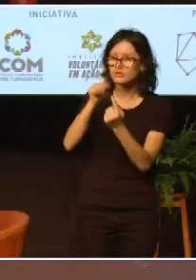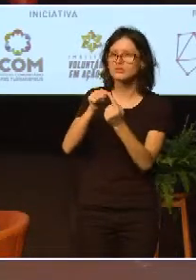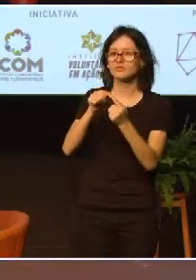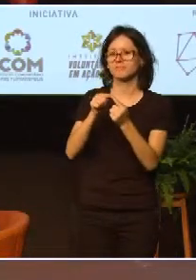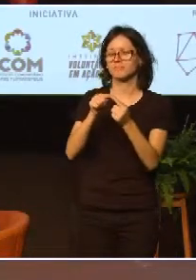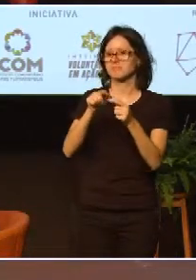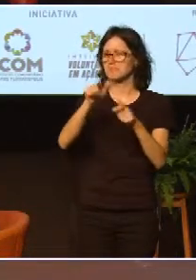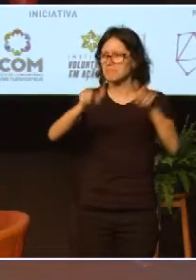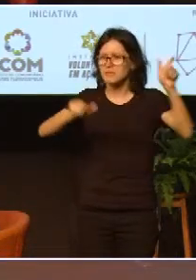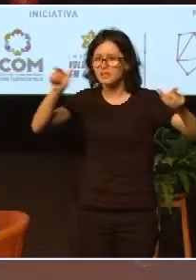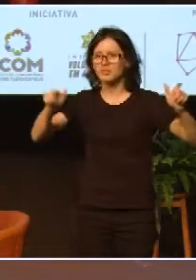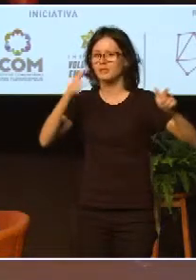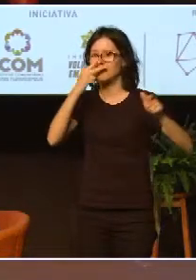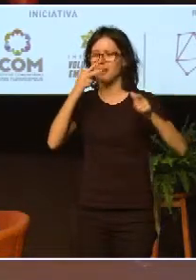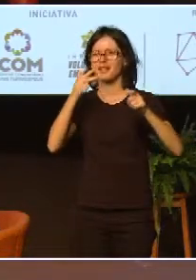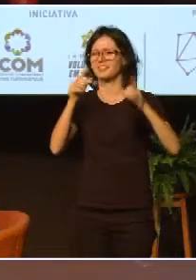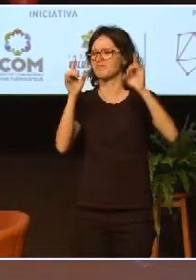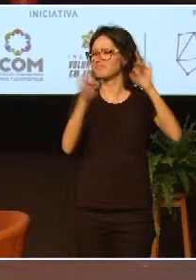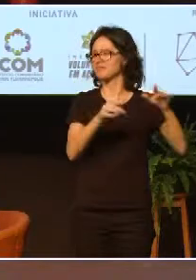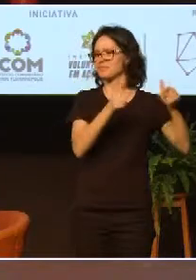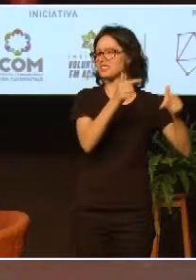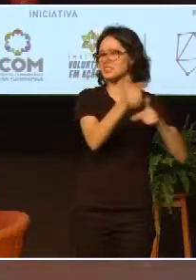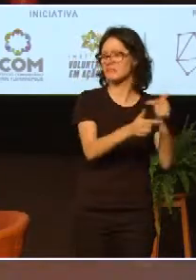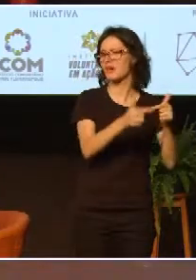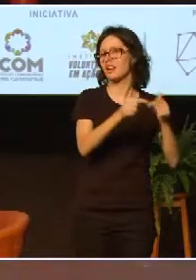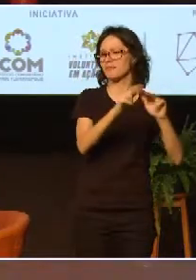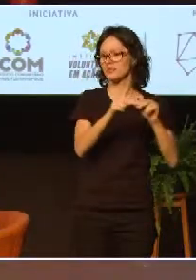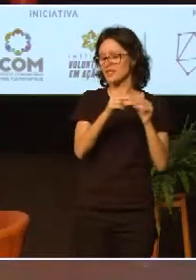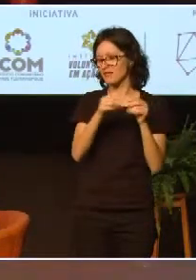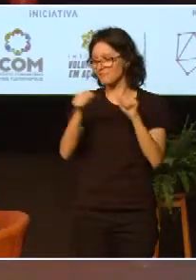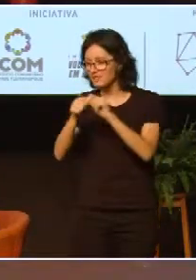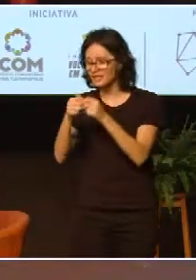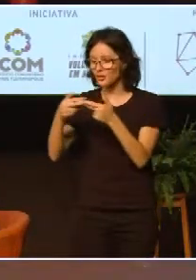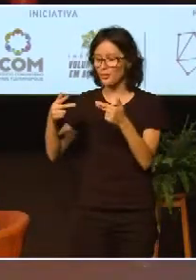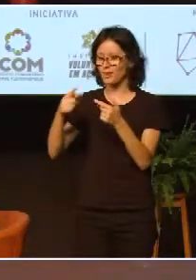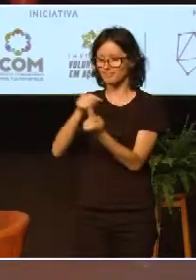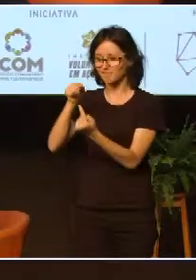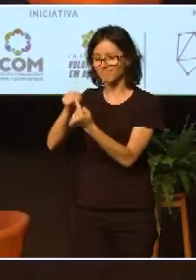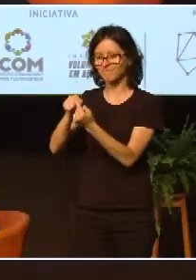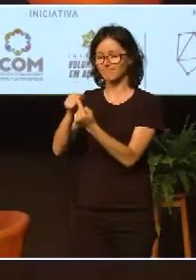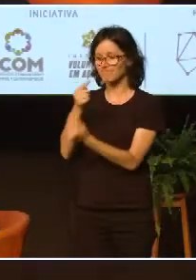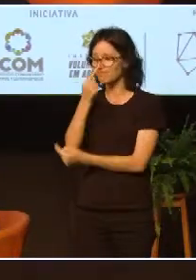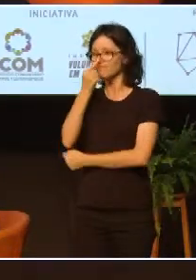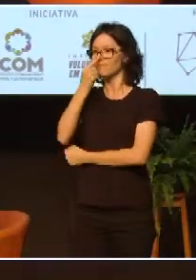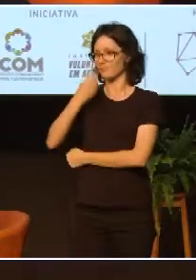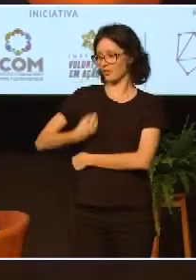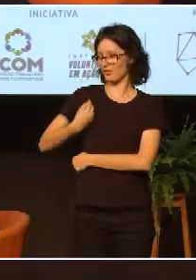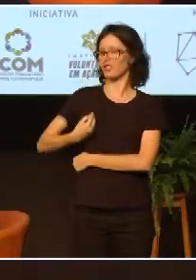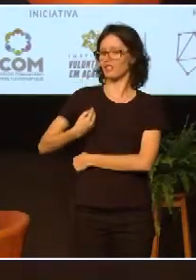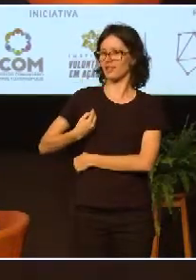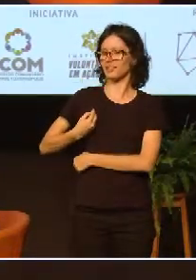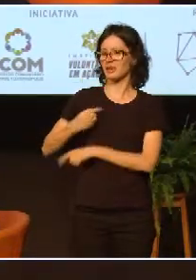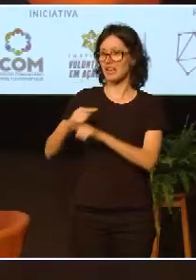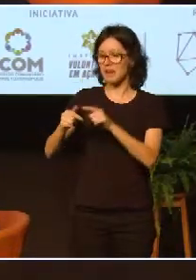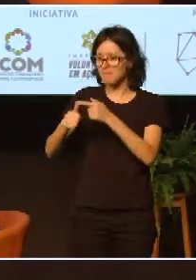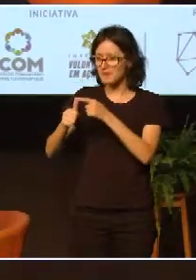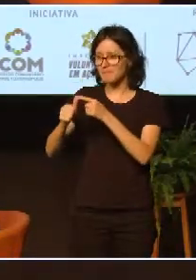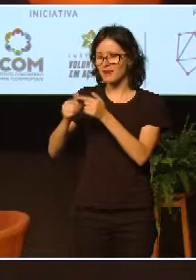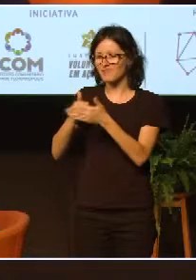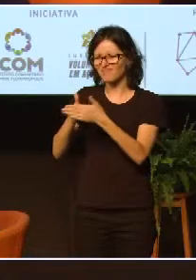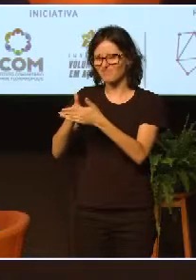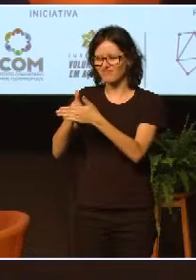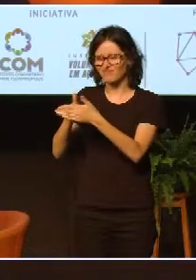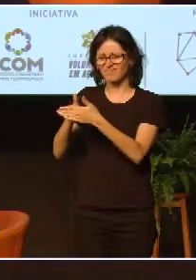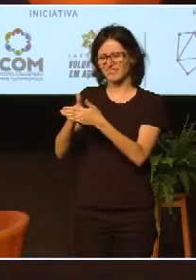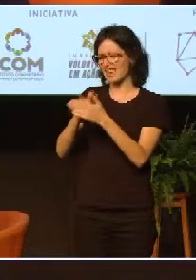pessoas que estão abandonando os seus trabalhos para fazer coisas com propósito. E aí, quando na primeira dificuldade fala,